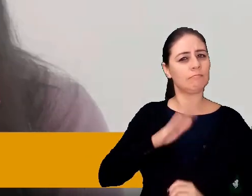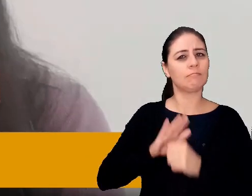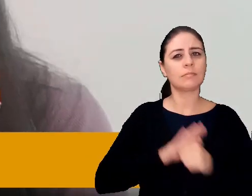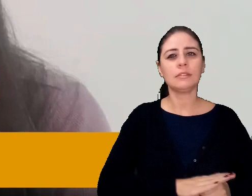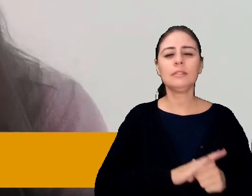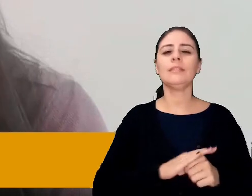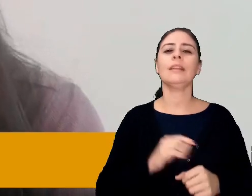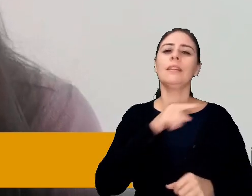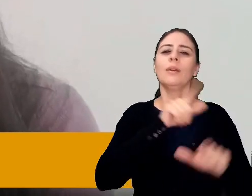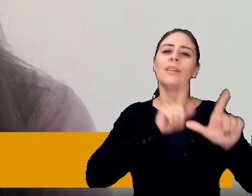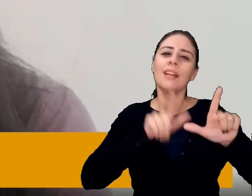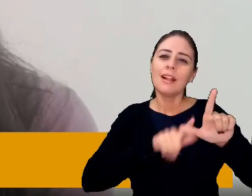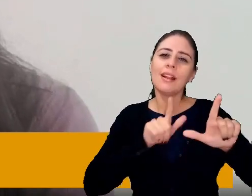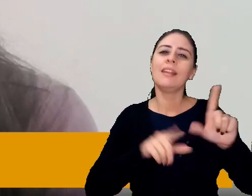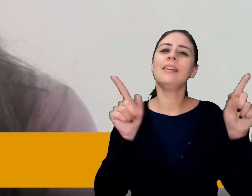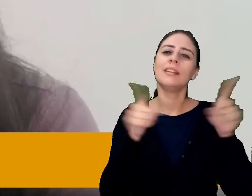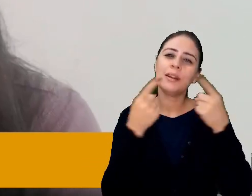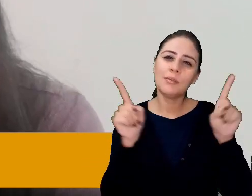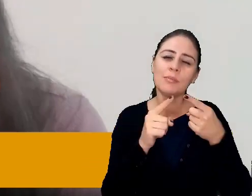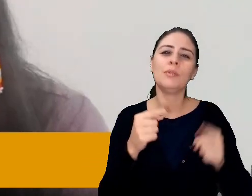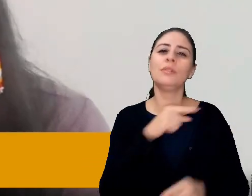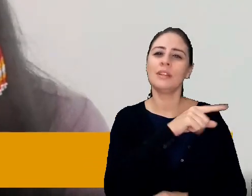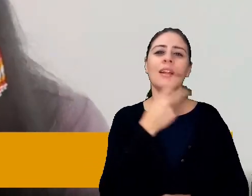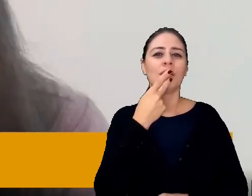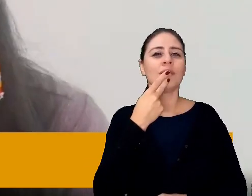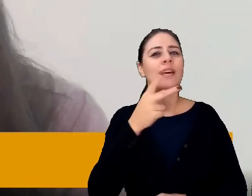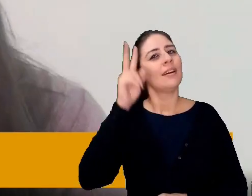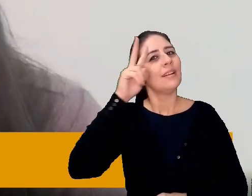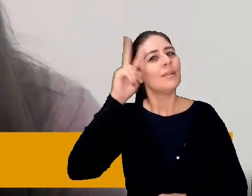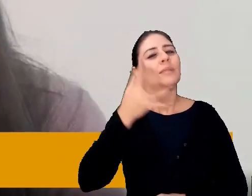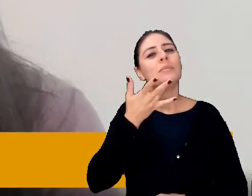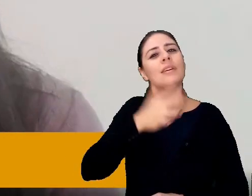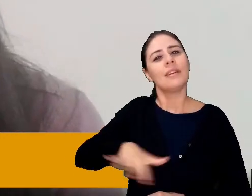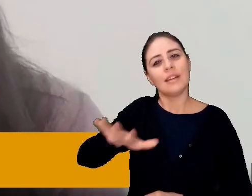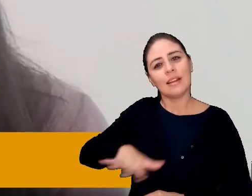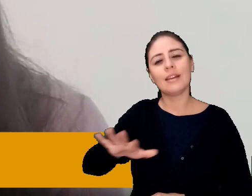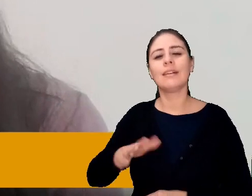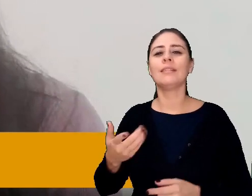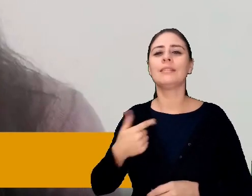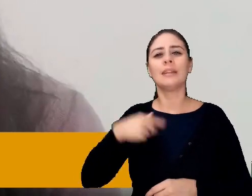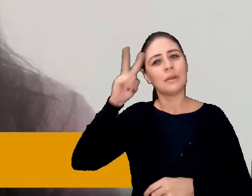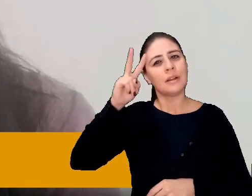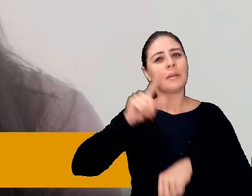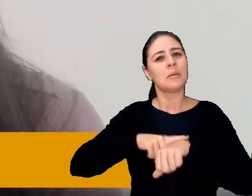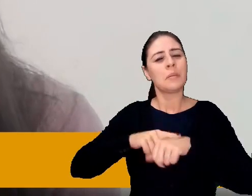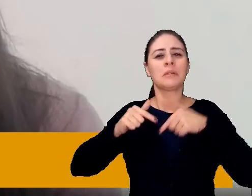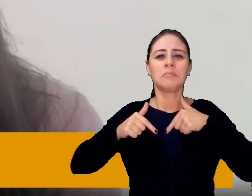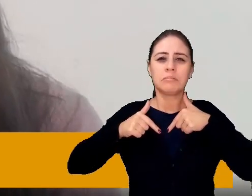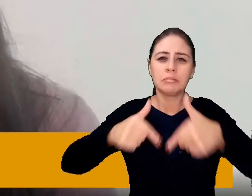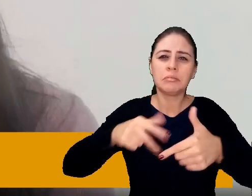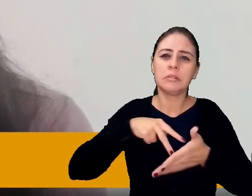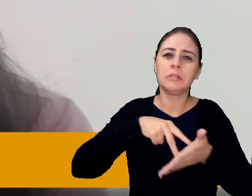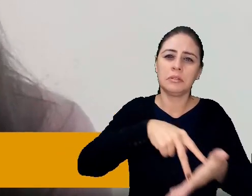nessa letra dessa música dela, ela fala várias coisas que eu lembro da minha infância, assim, nesse momento de resiliência que